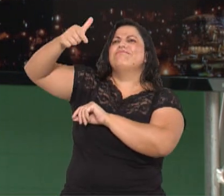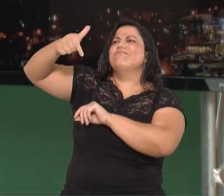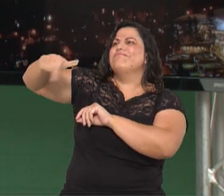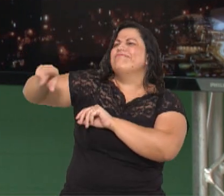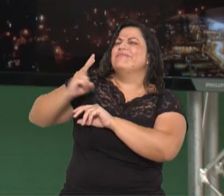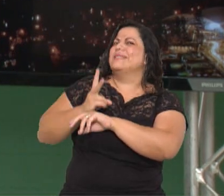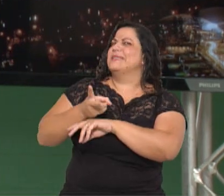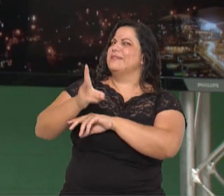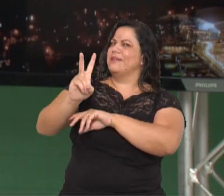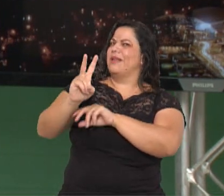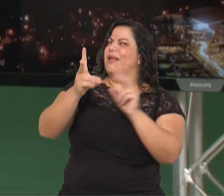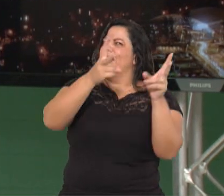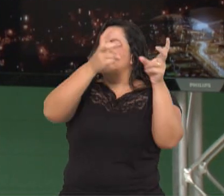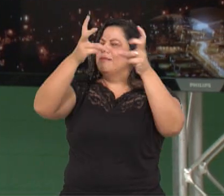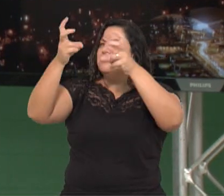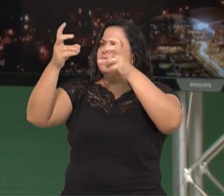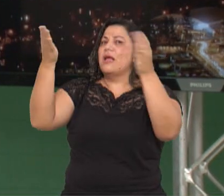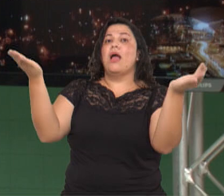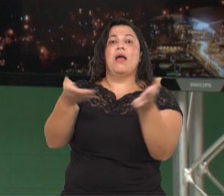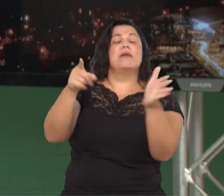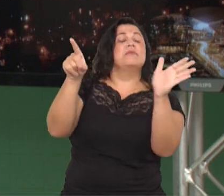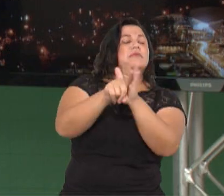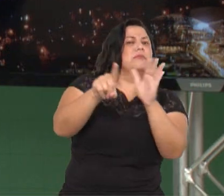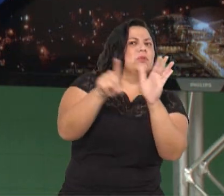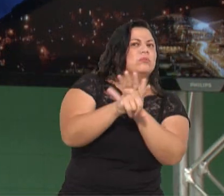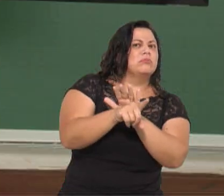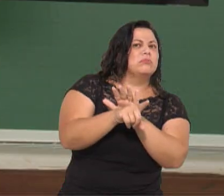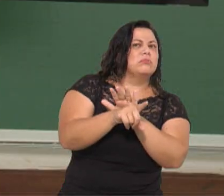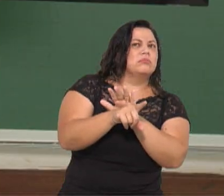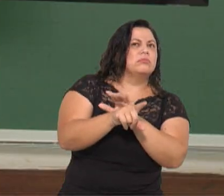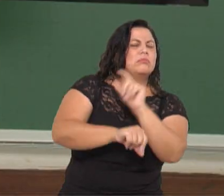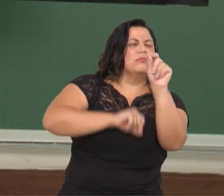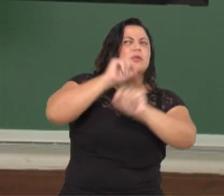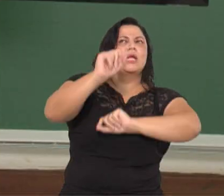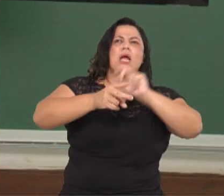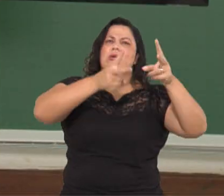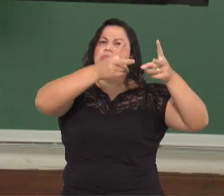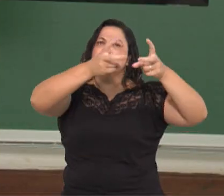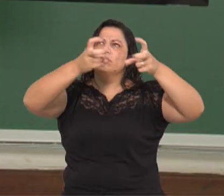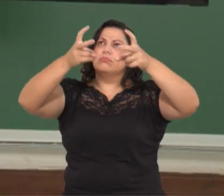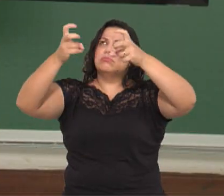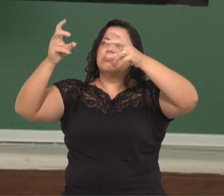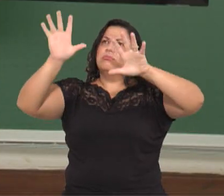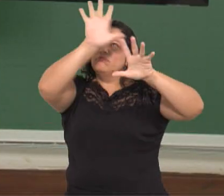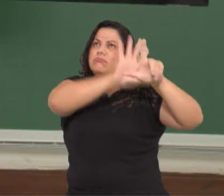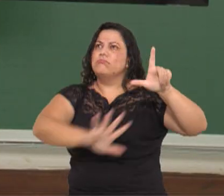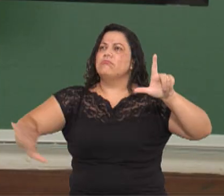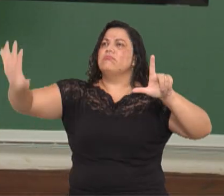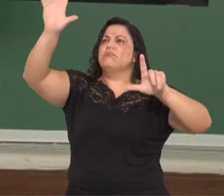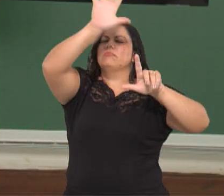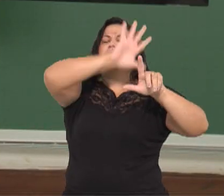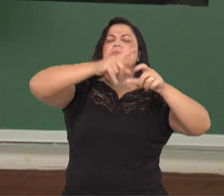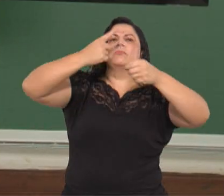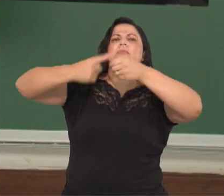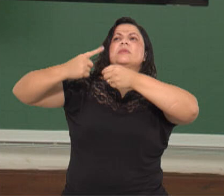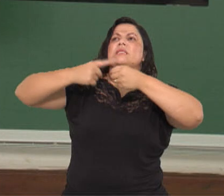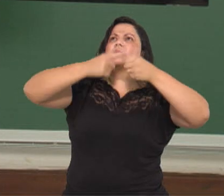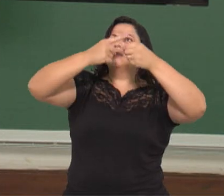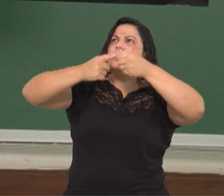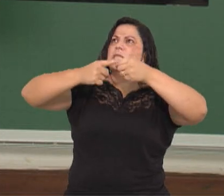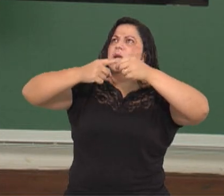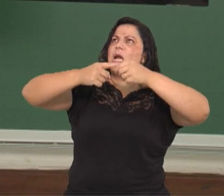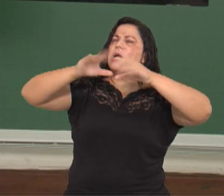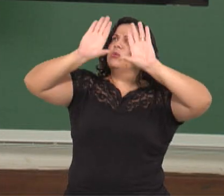Então, agora é uma outra pergunta. Observe essa imagem, essa cidade, esse